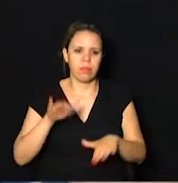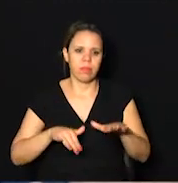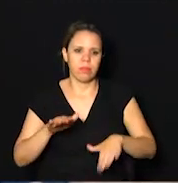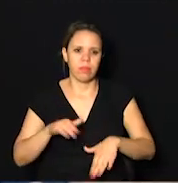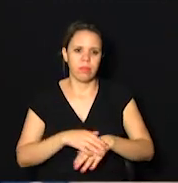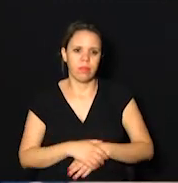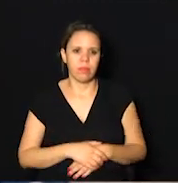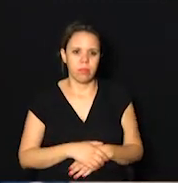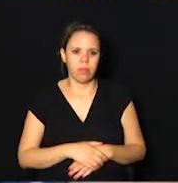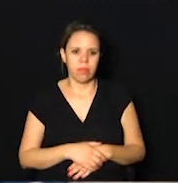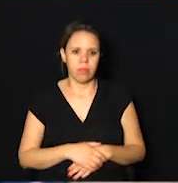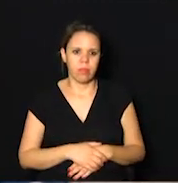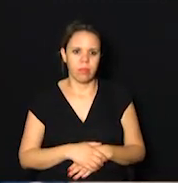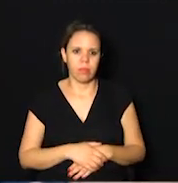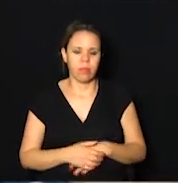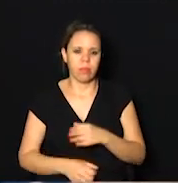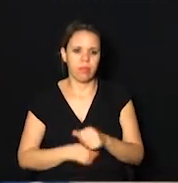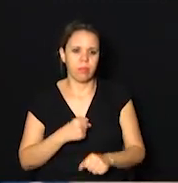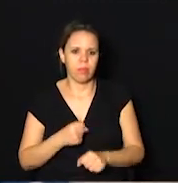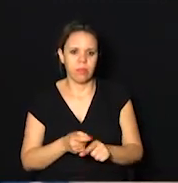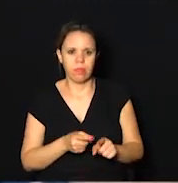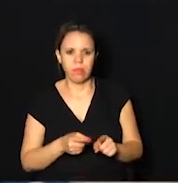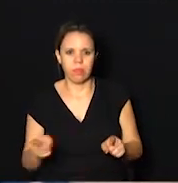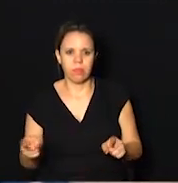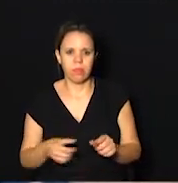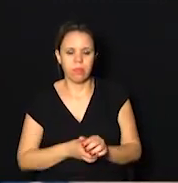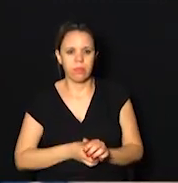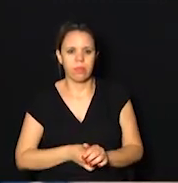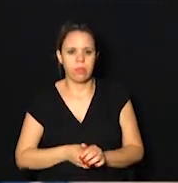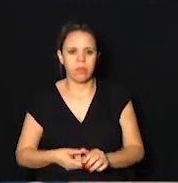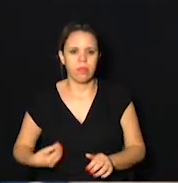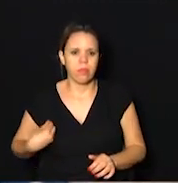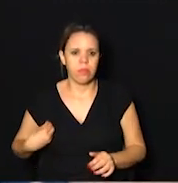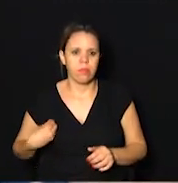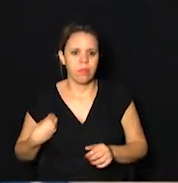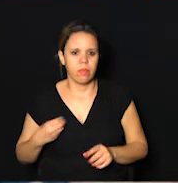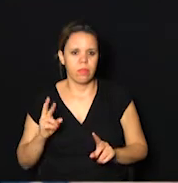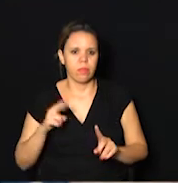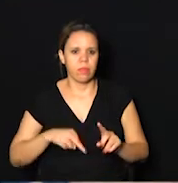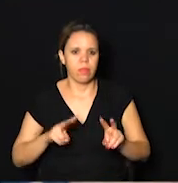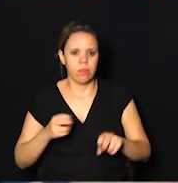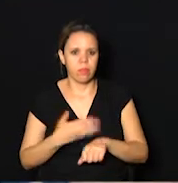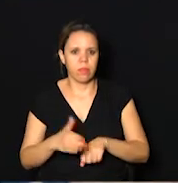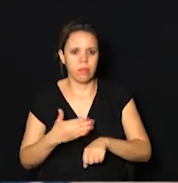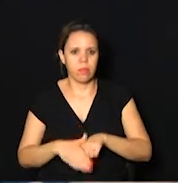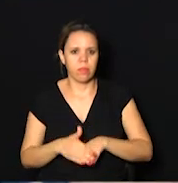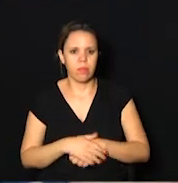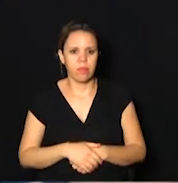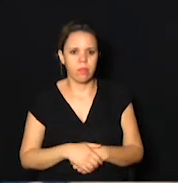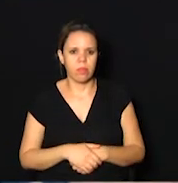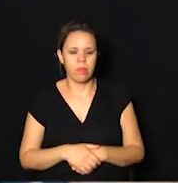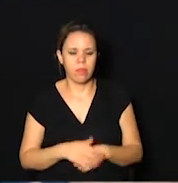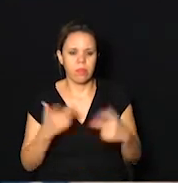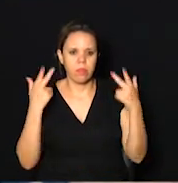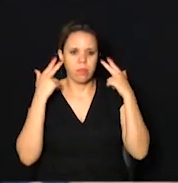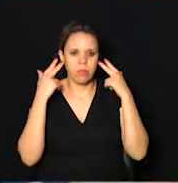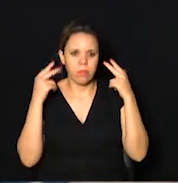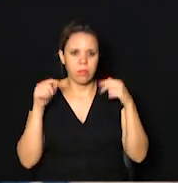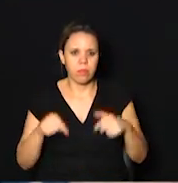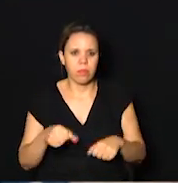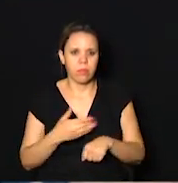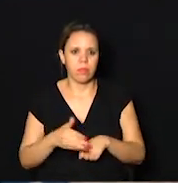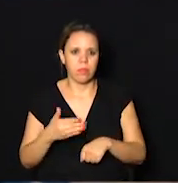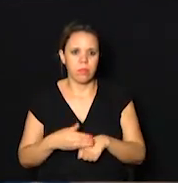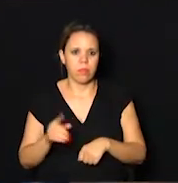mais depende dor da época do ano do período que ele está referente a treinamentos mas normalmente